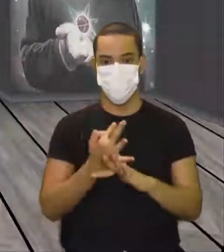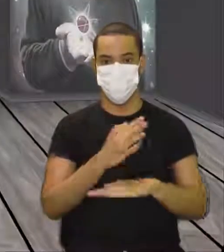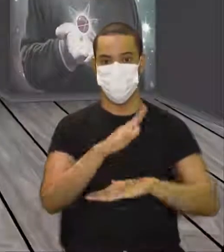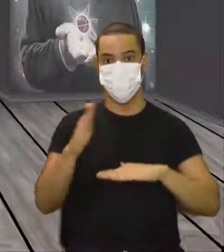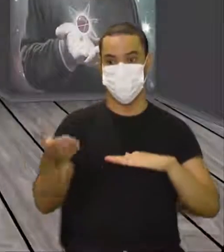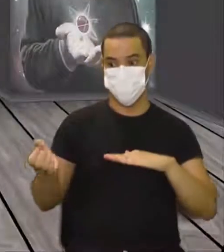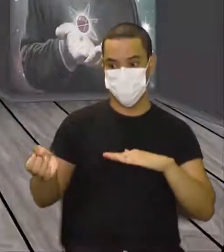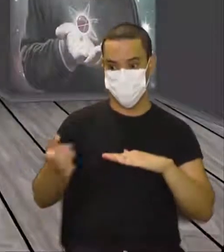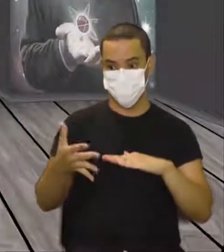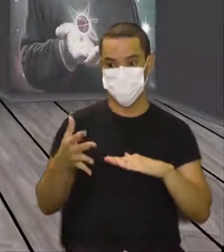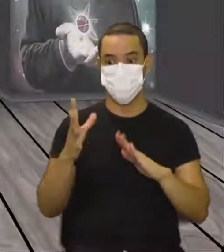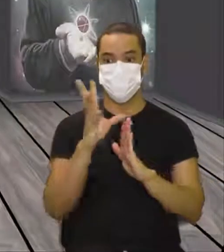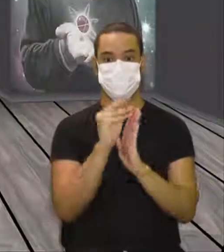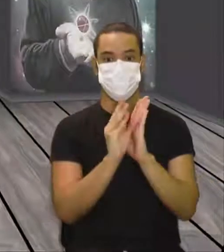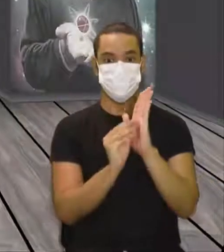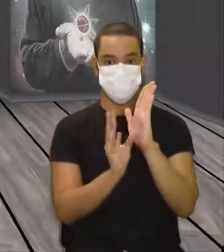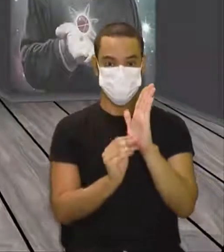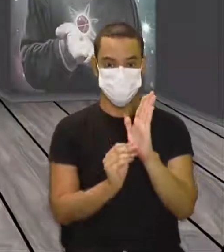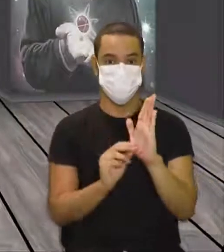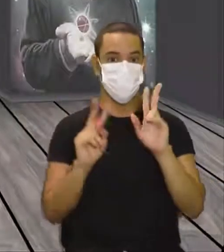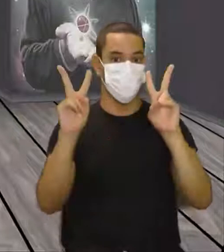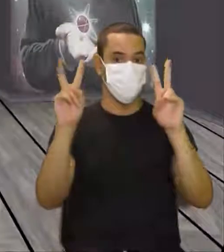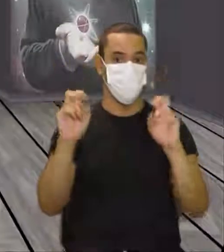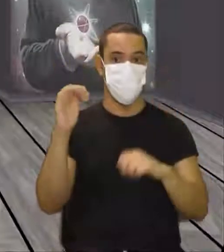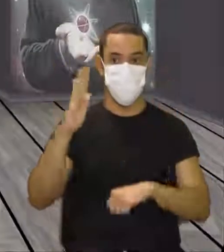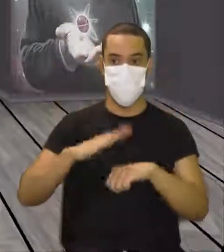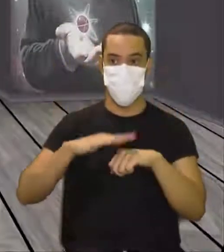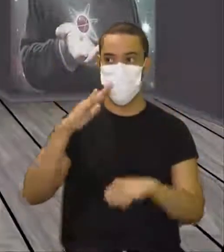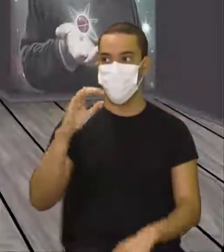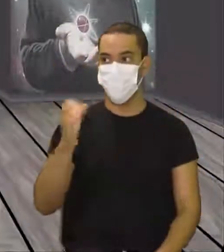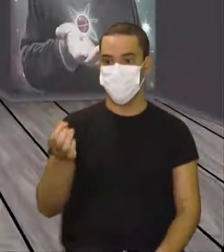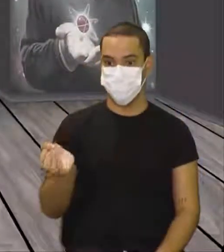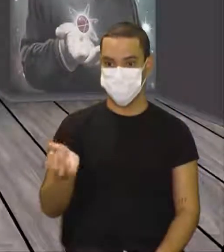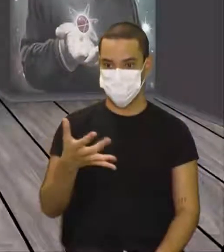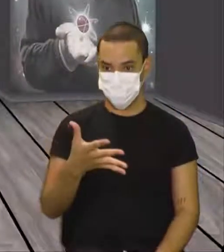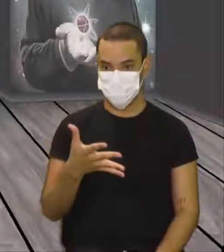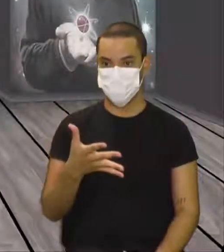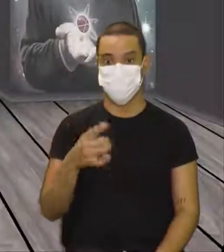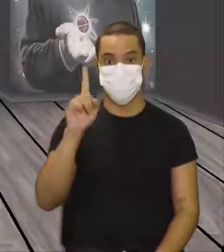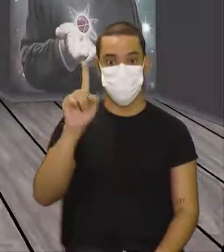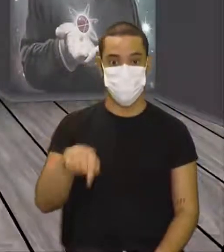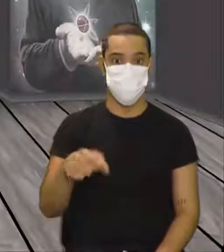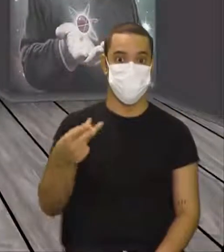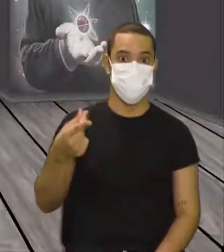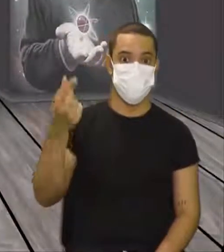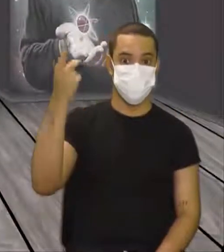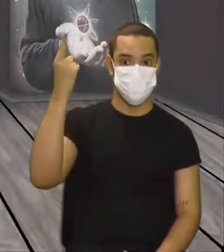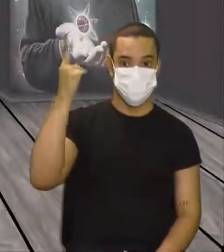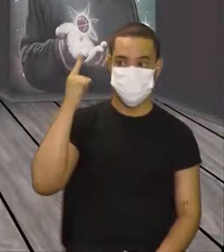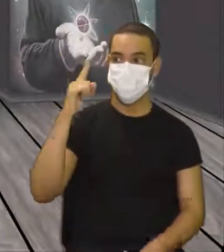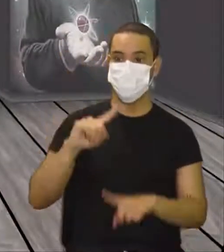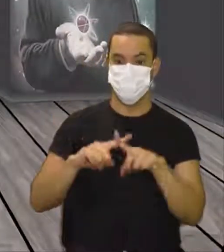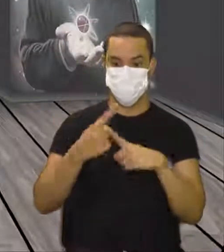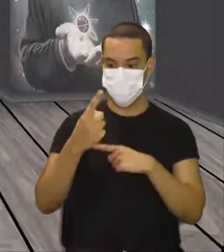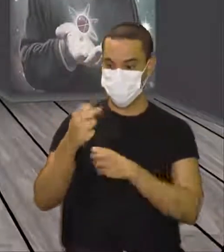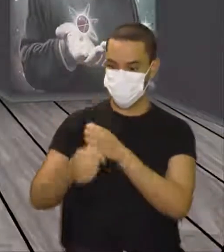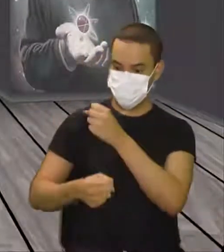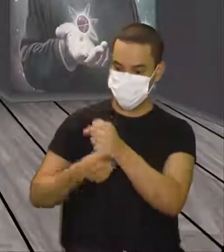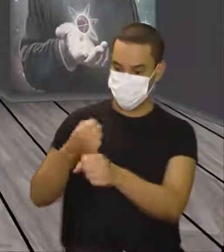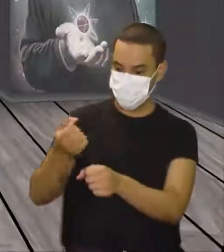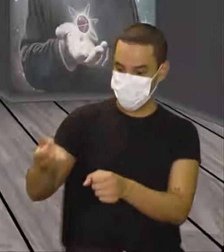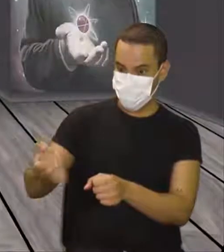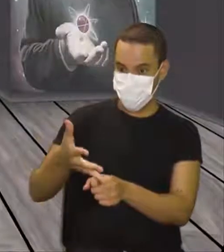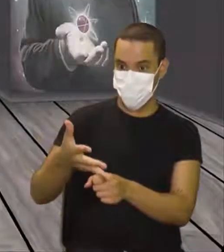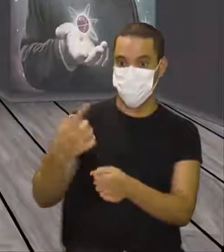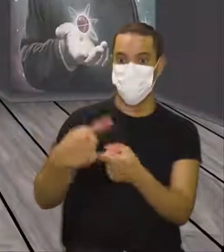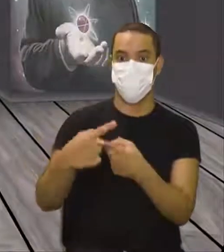esses assuntos mais atuais, uma física mais moderna. É antiga, mas acaba sendo moderna, porque é o